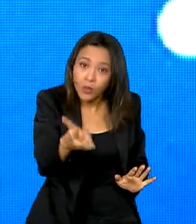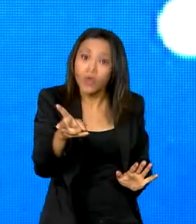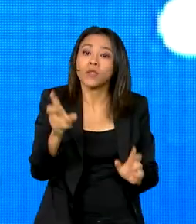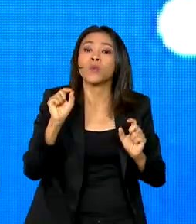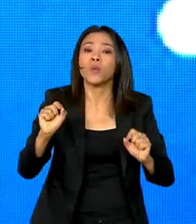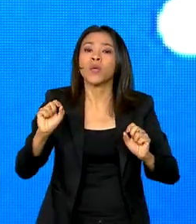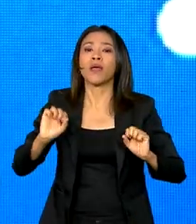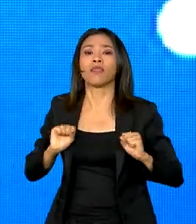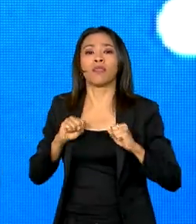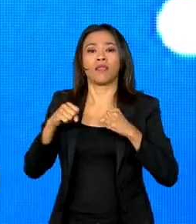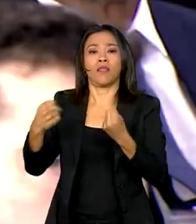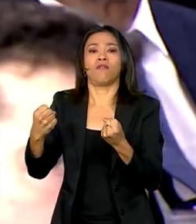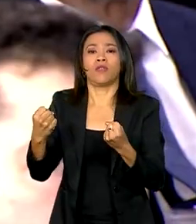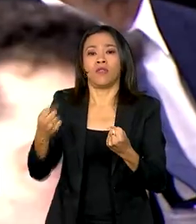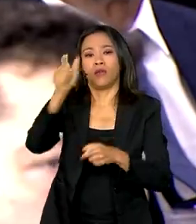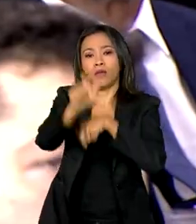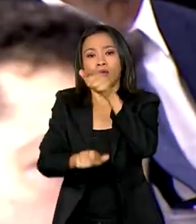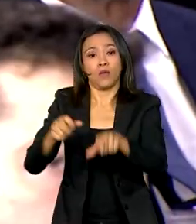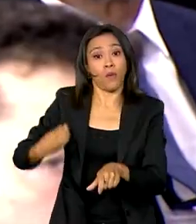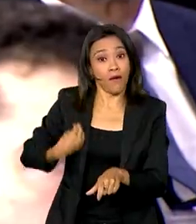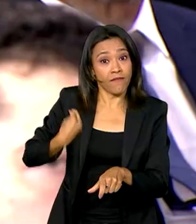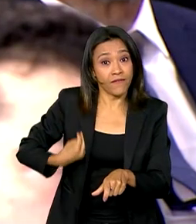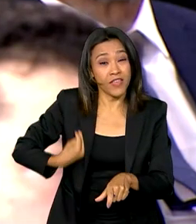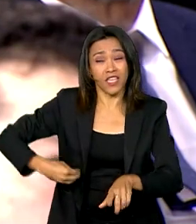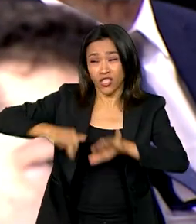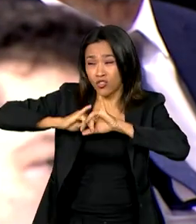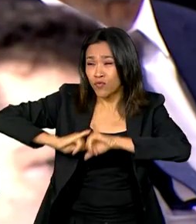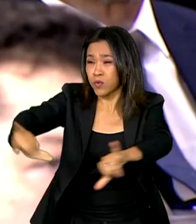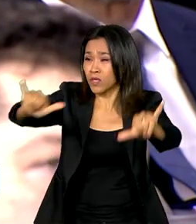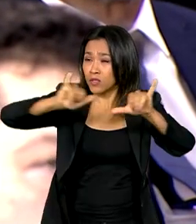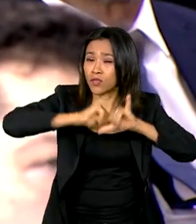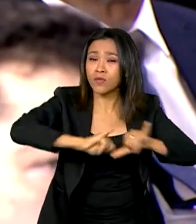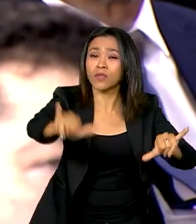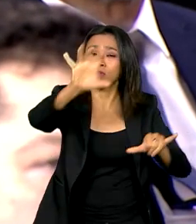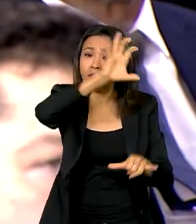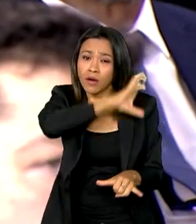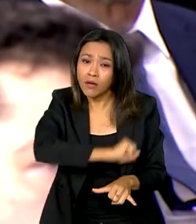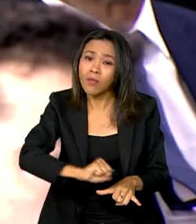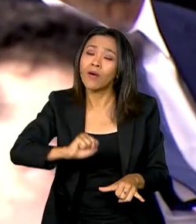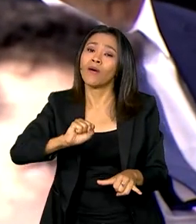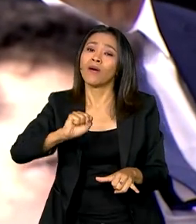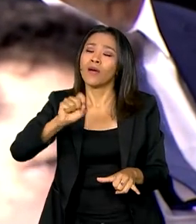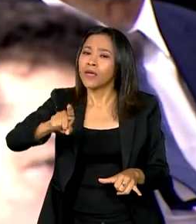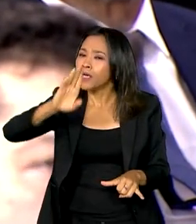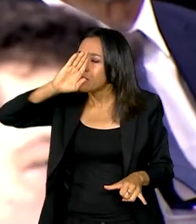de defesa da vida, né? Um hino de defesa do amor, que é o símbolo